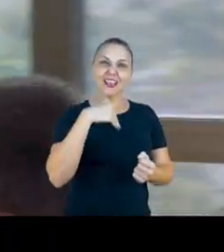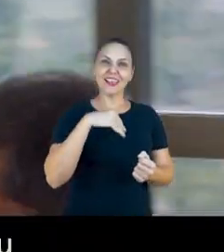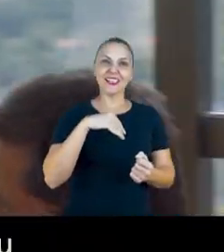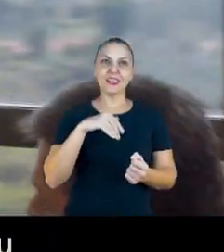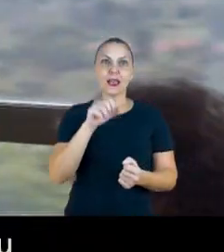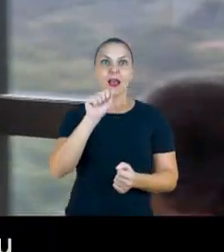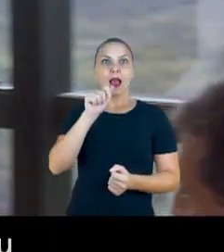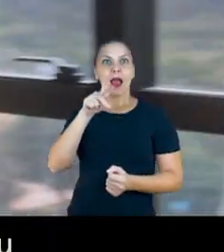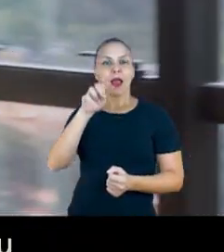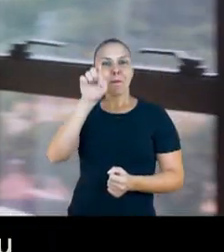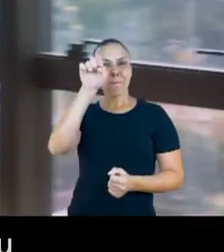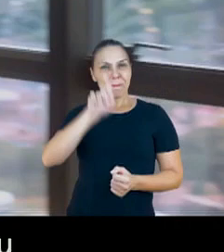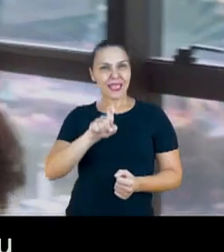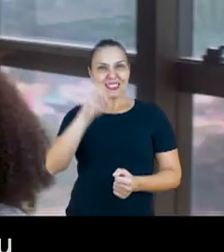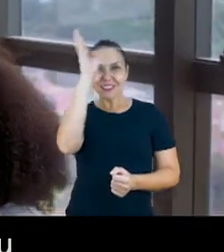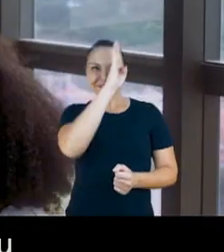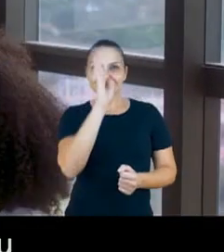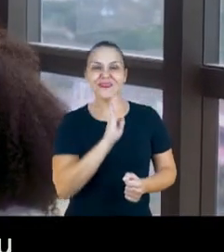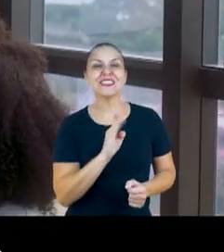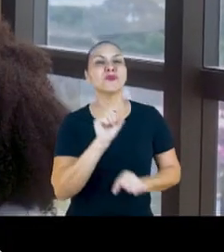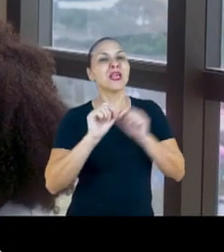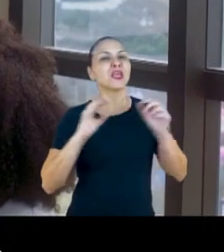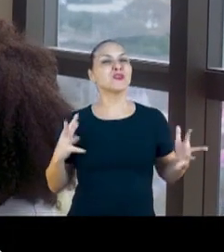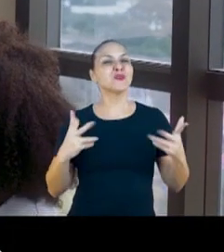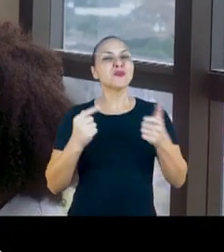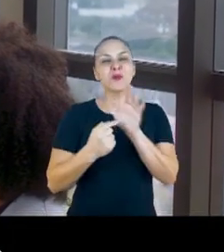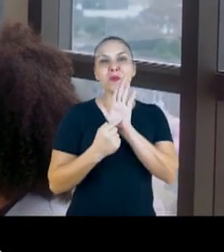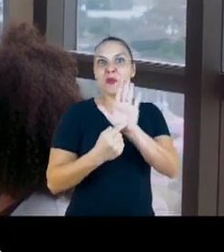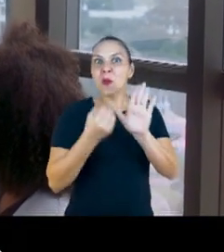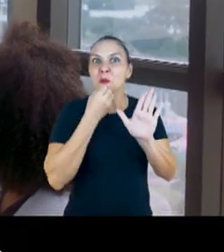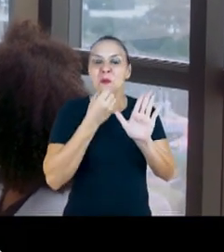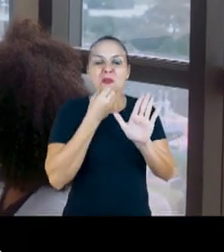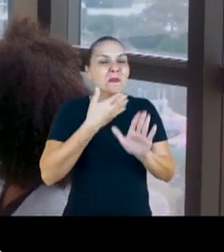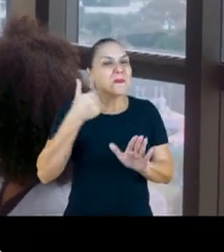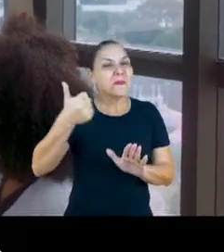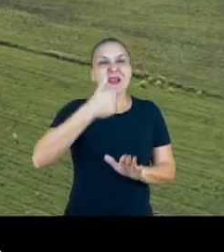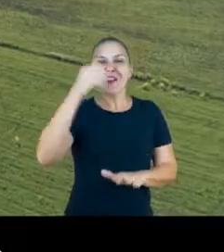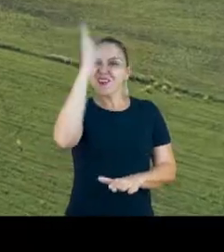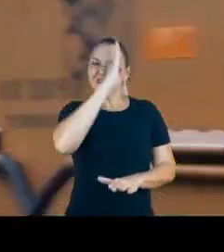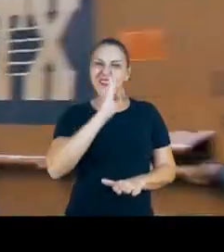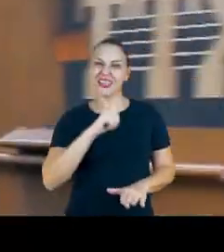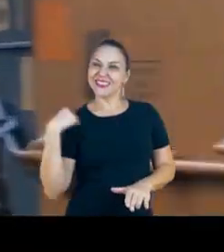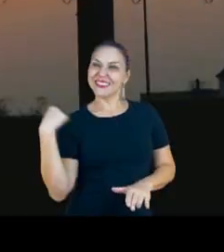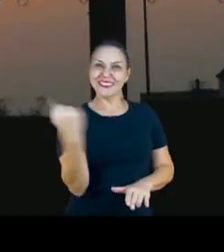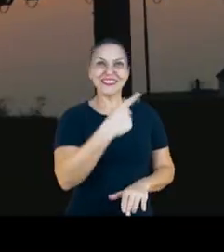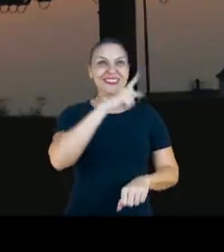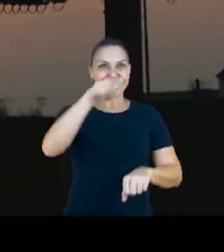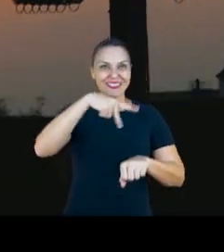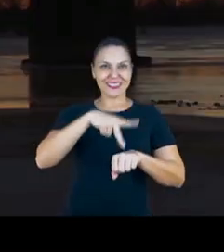a ApexBrasil tem tudo para te apresentar as grandes oportunidades em nosso país.